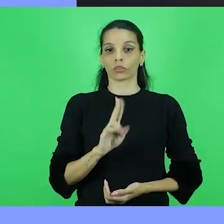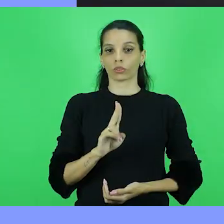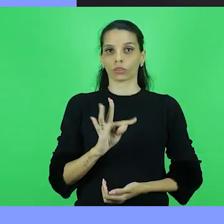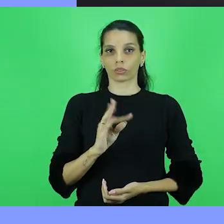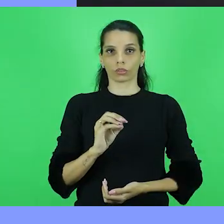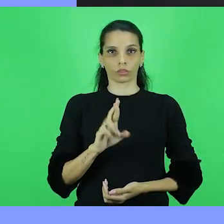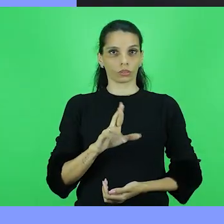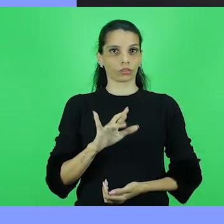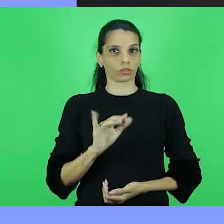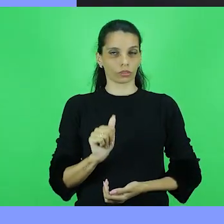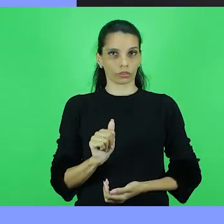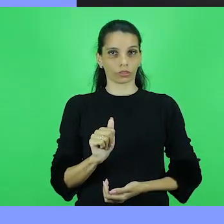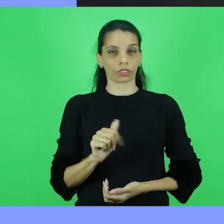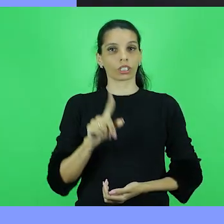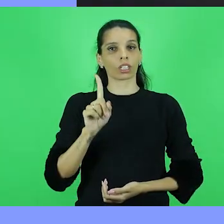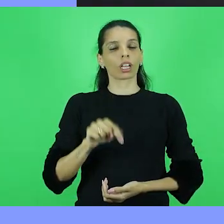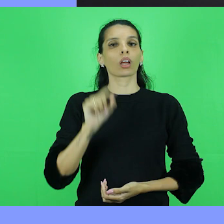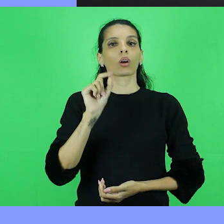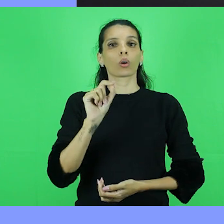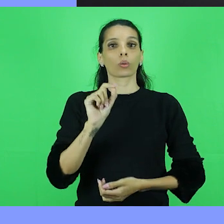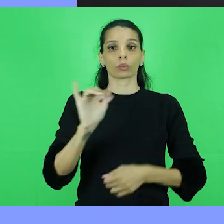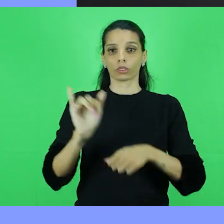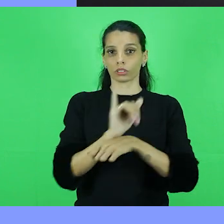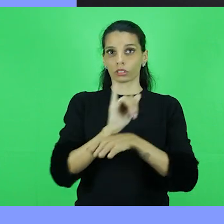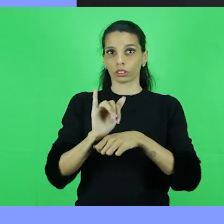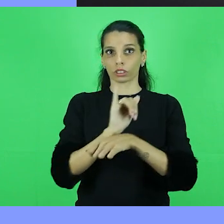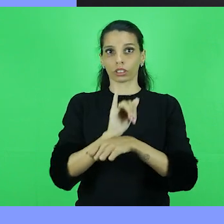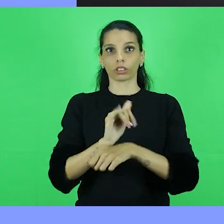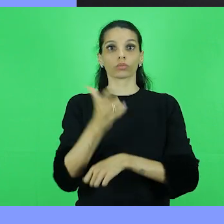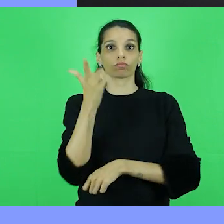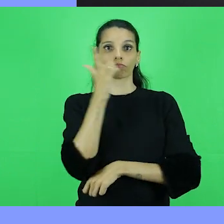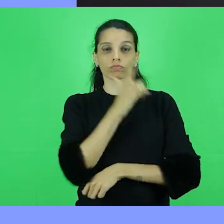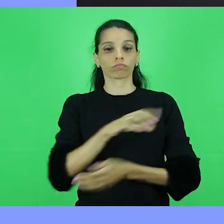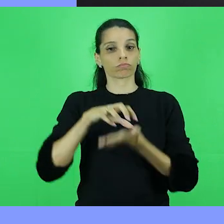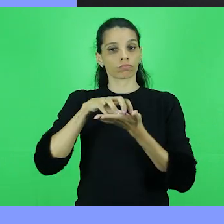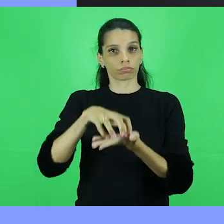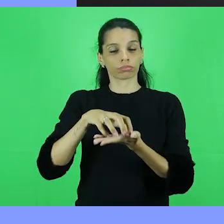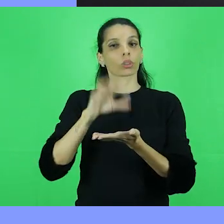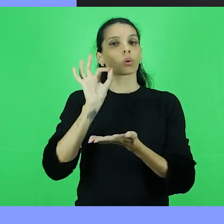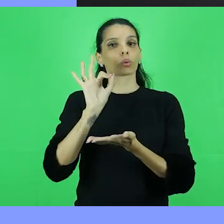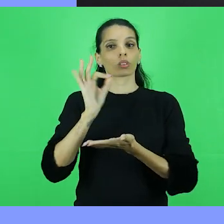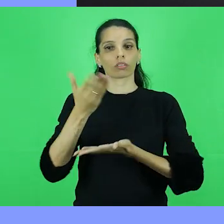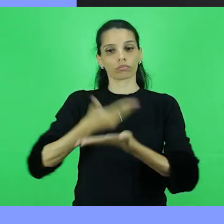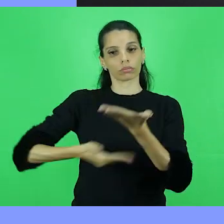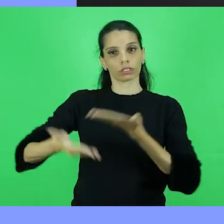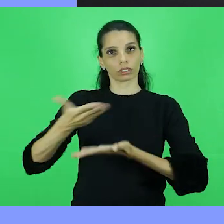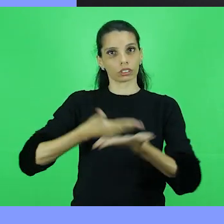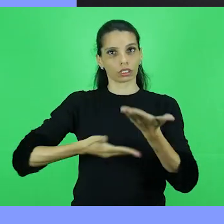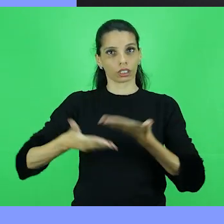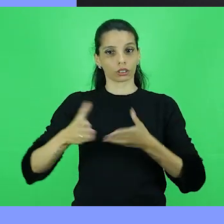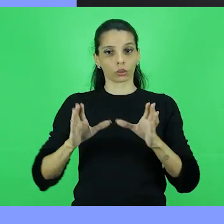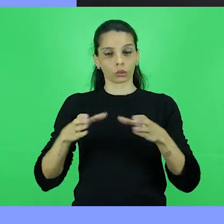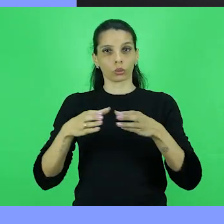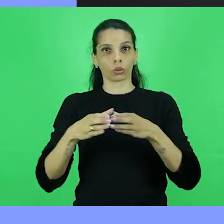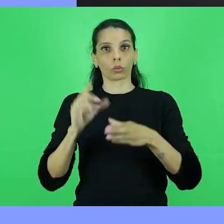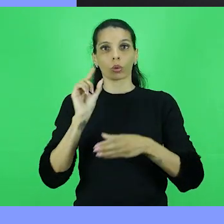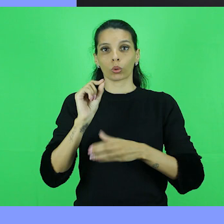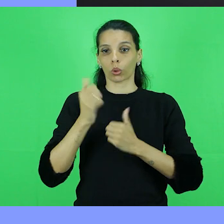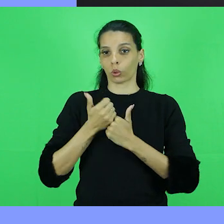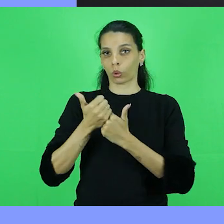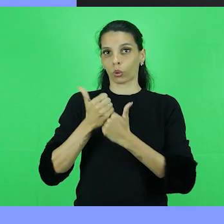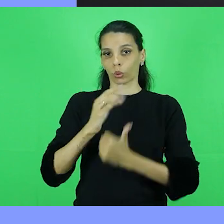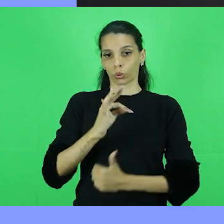tutoria é um método para efetivar uma interação pedagógica em que o tutor